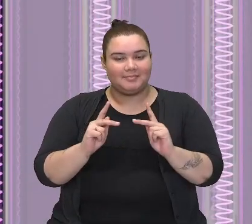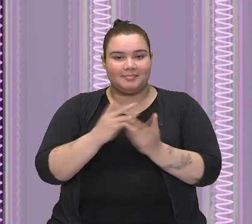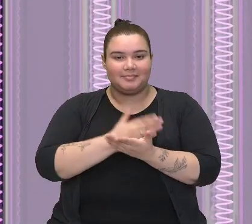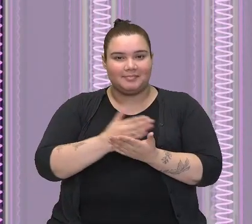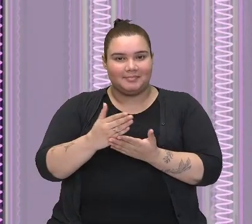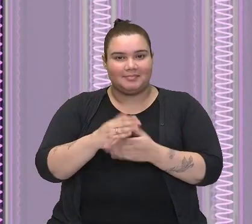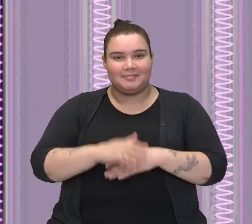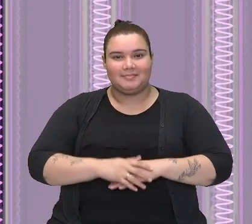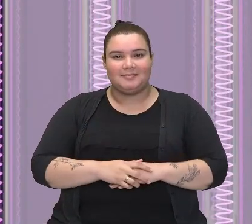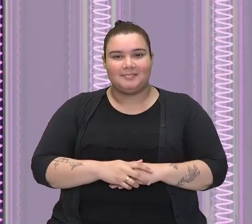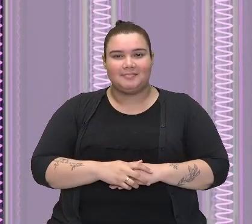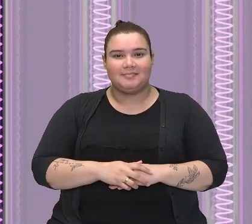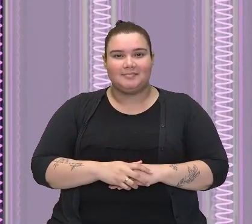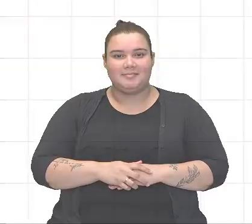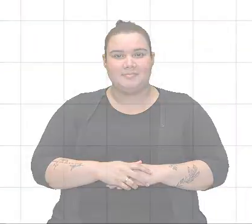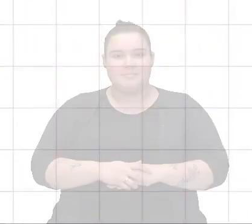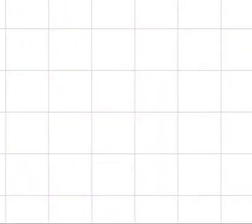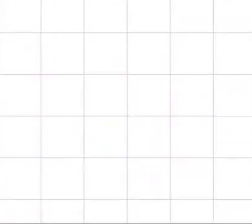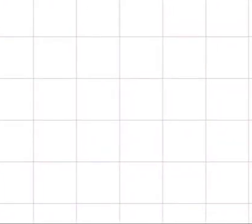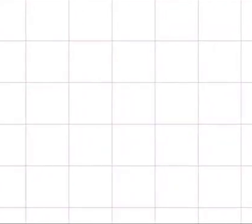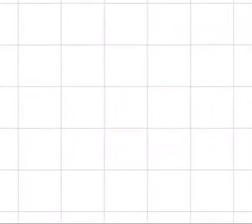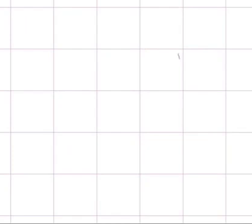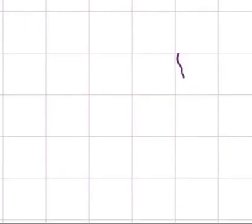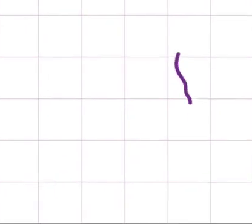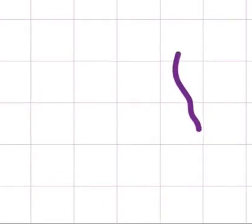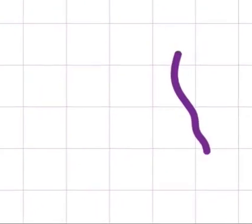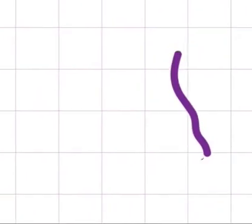Vamos à nossa aula.